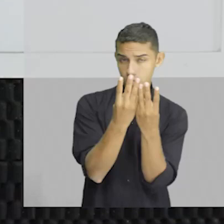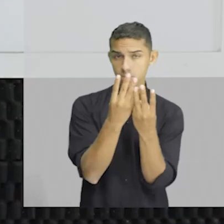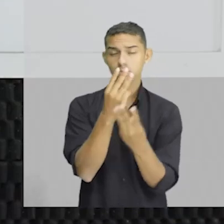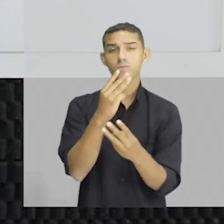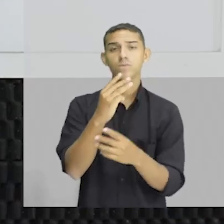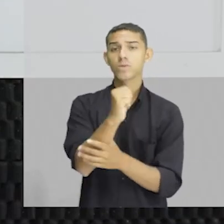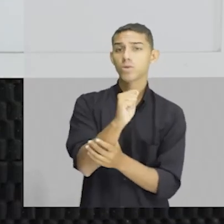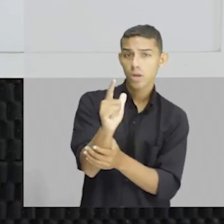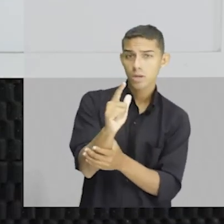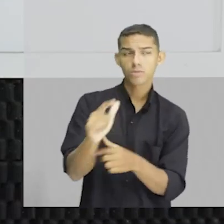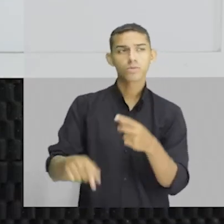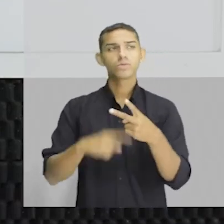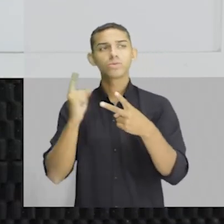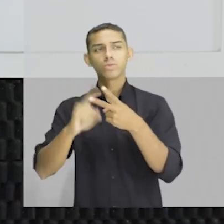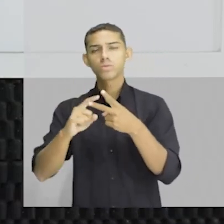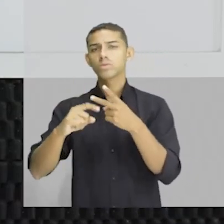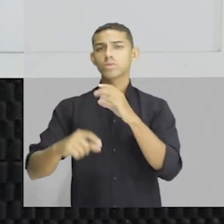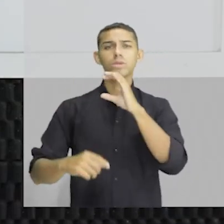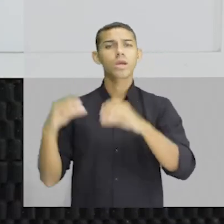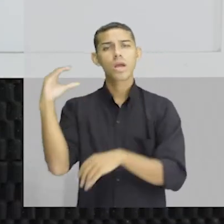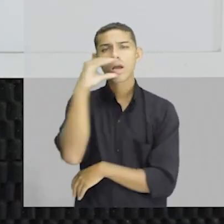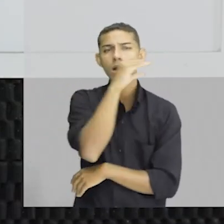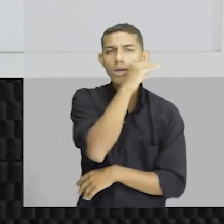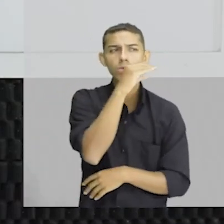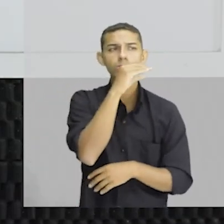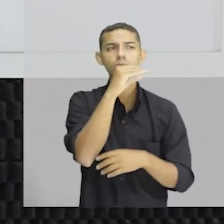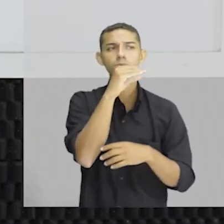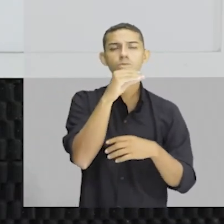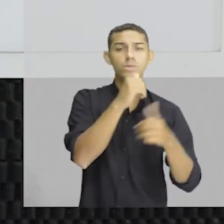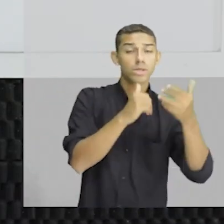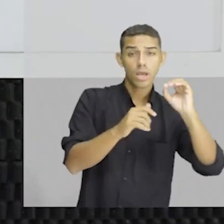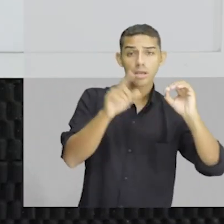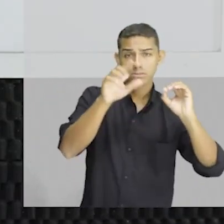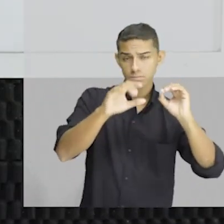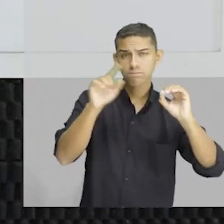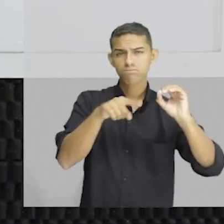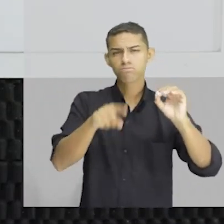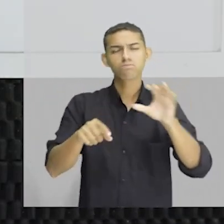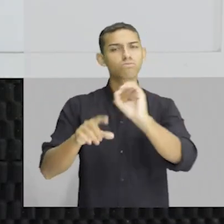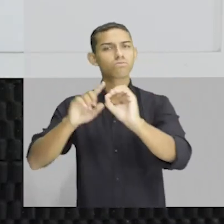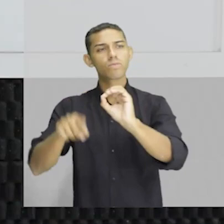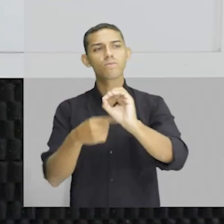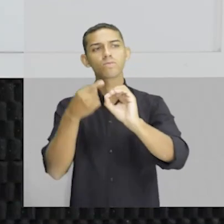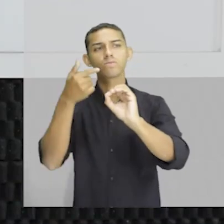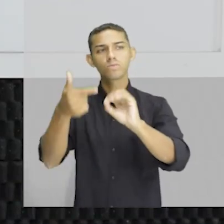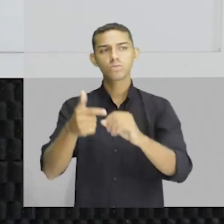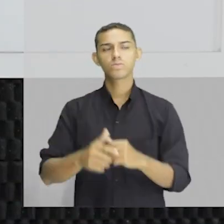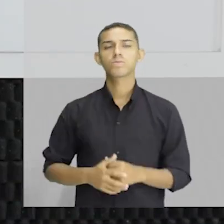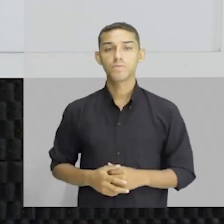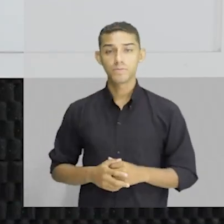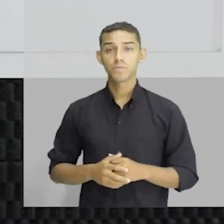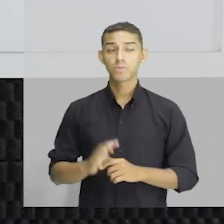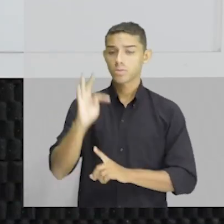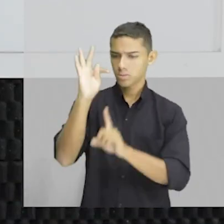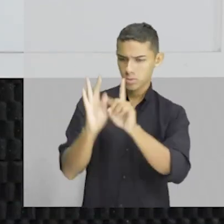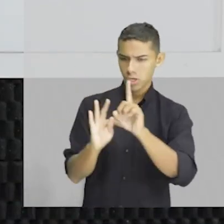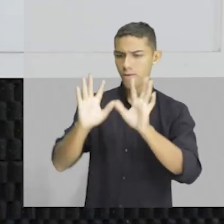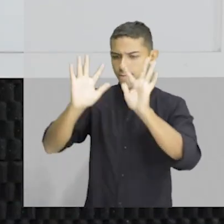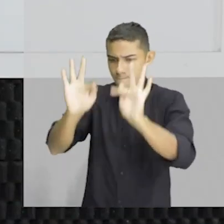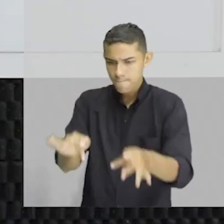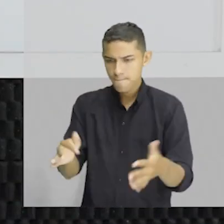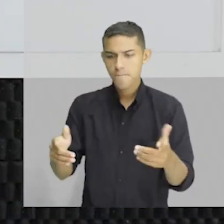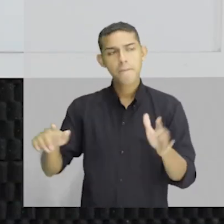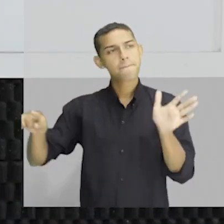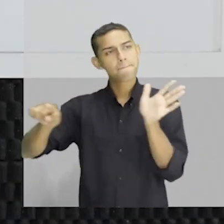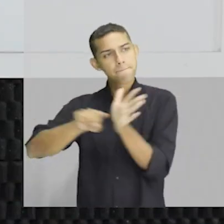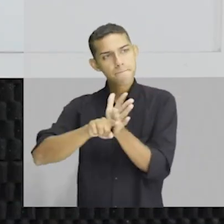calor específico do parafuso 0,2 a variação de temperatura final menos